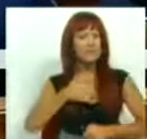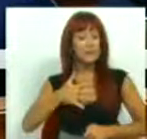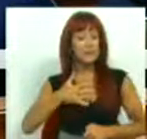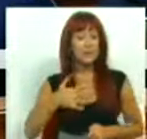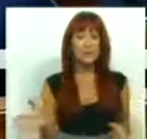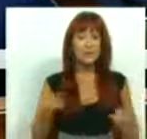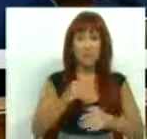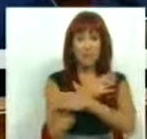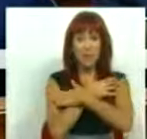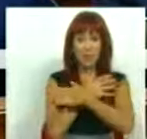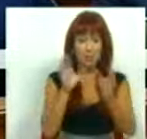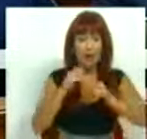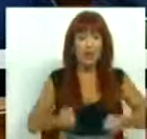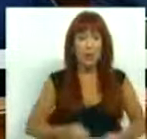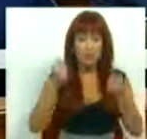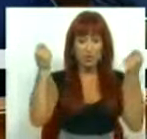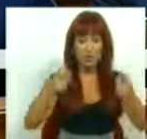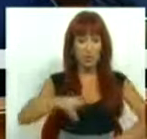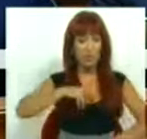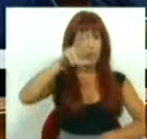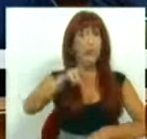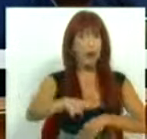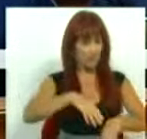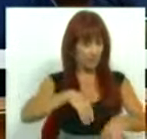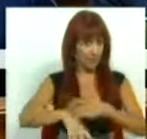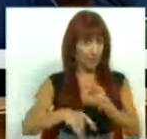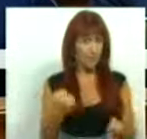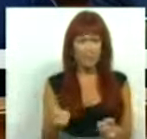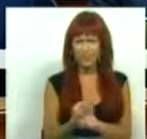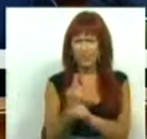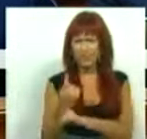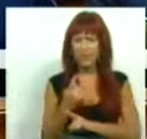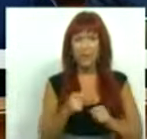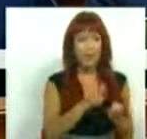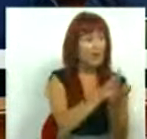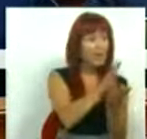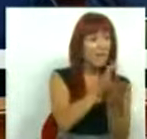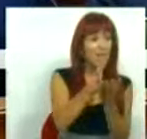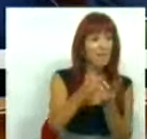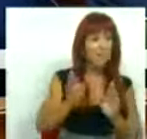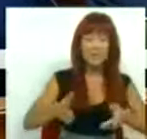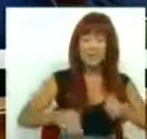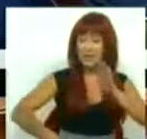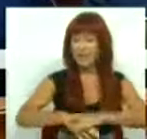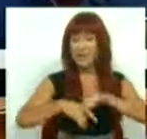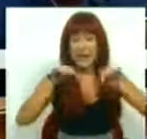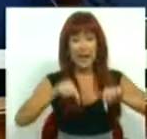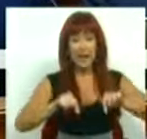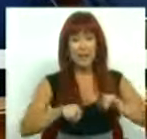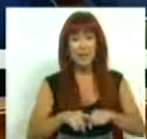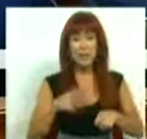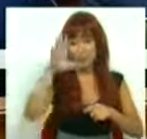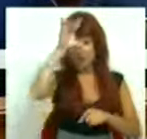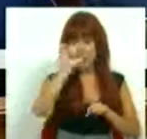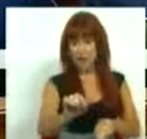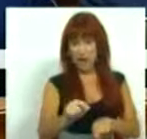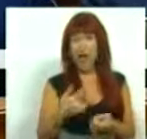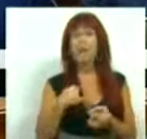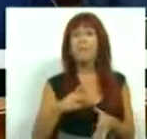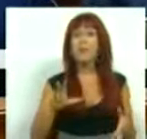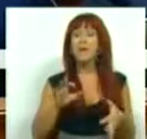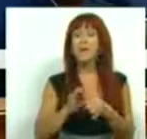empresarial mais amigo do investimento em Portugal. Há vários vetores que devem partir aqui deste Ministério, mas